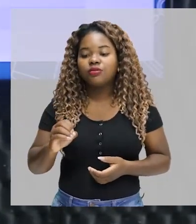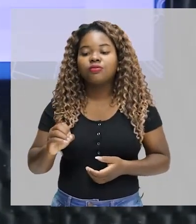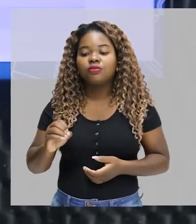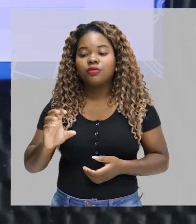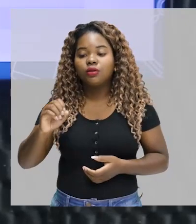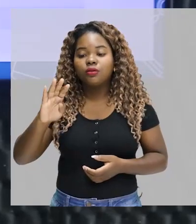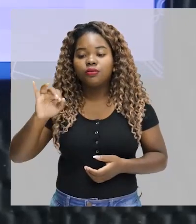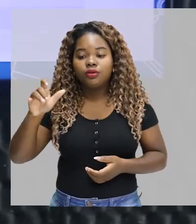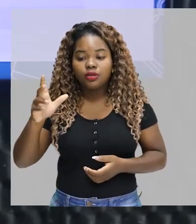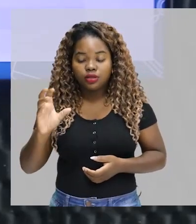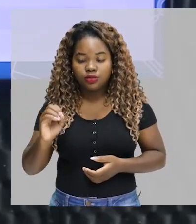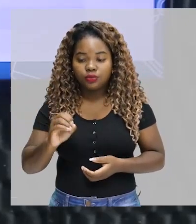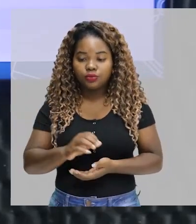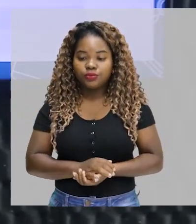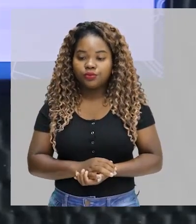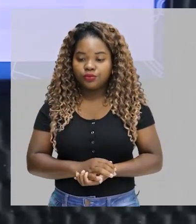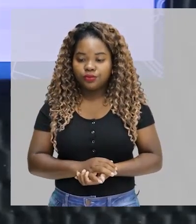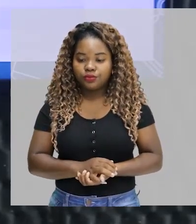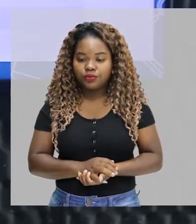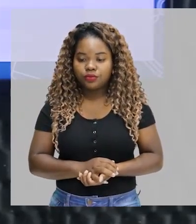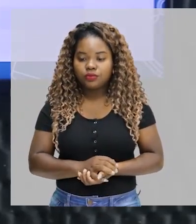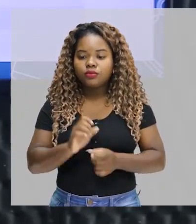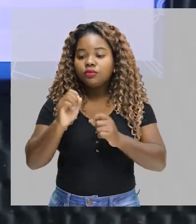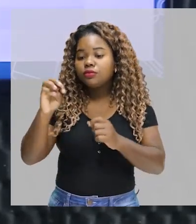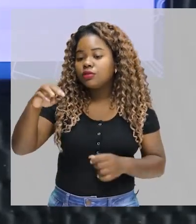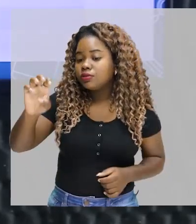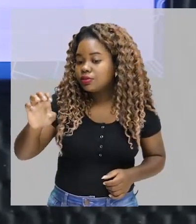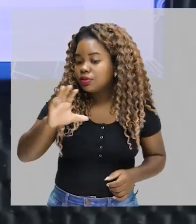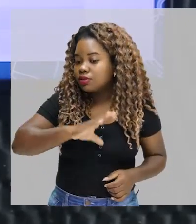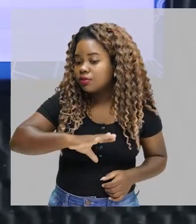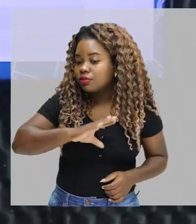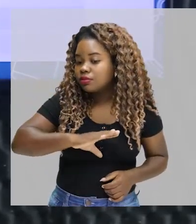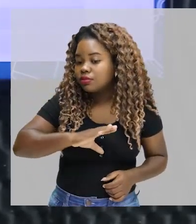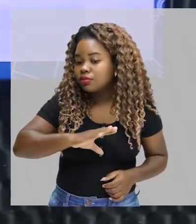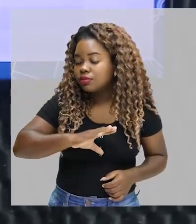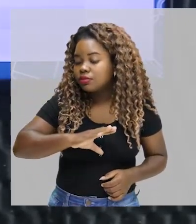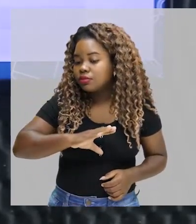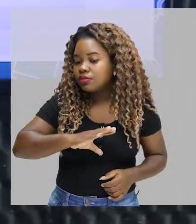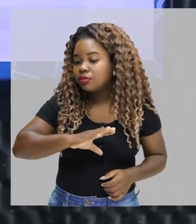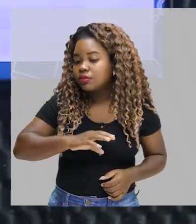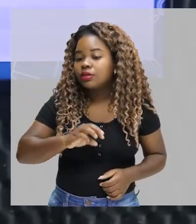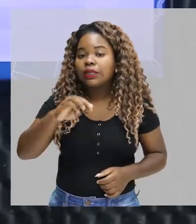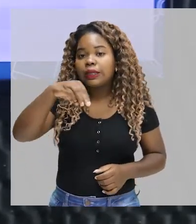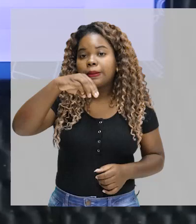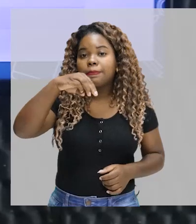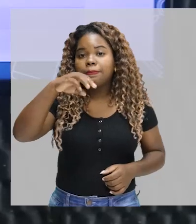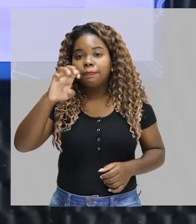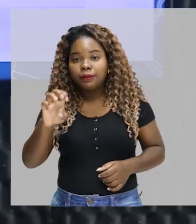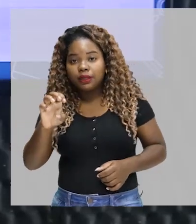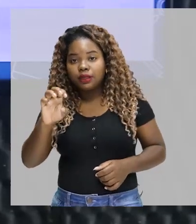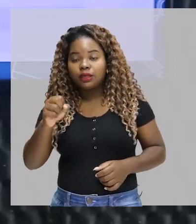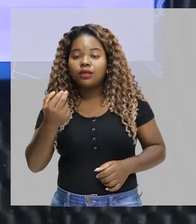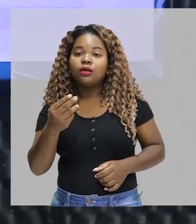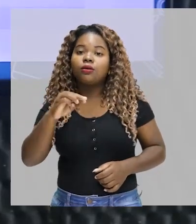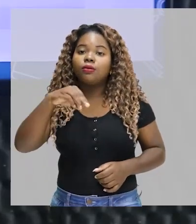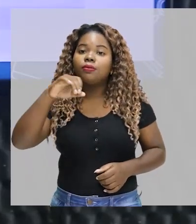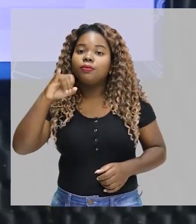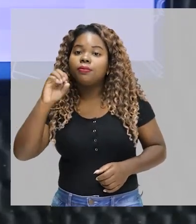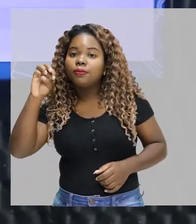do caso oblíquo. Então, o que é me em português? Me ou mim, tá? Ele